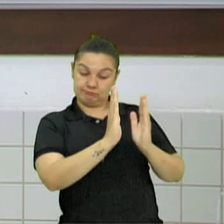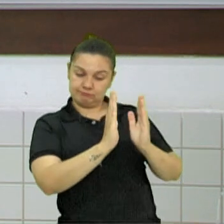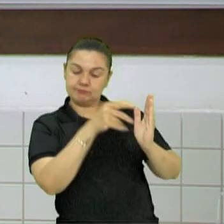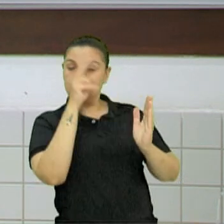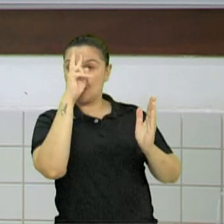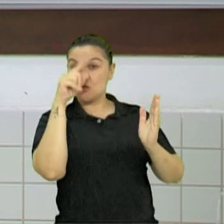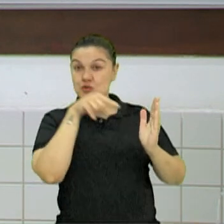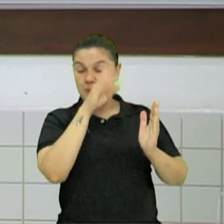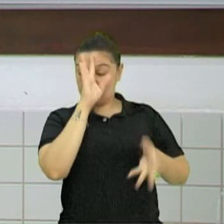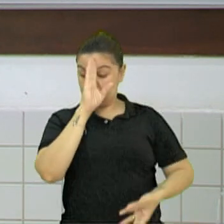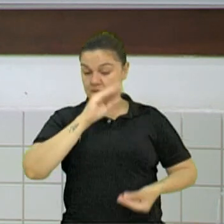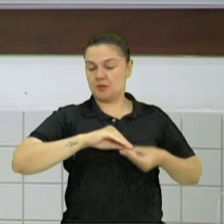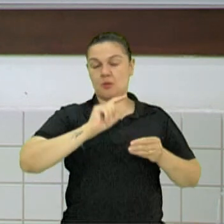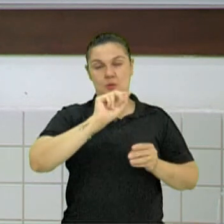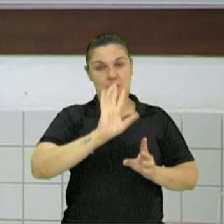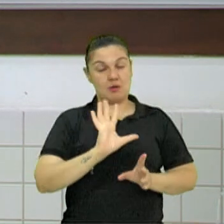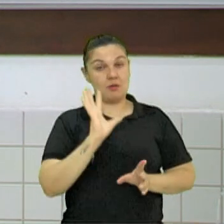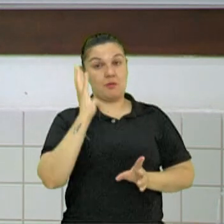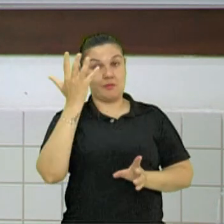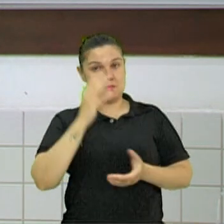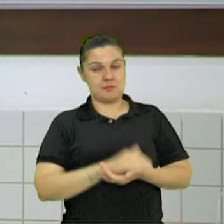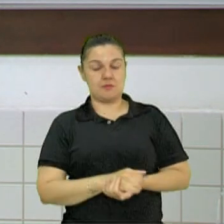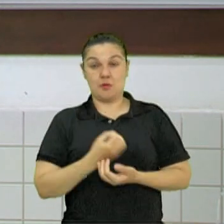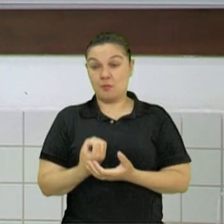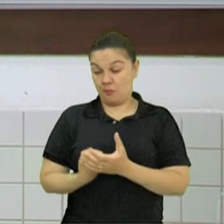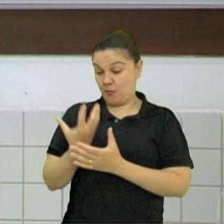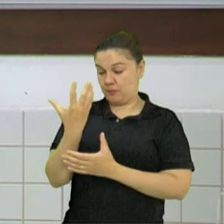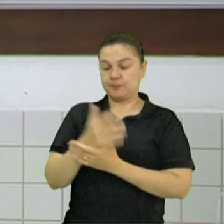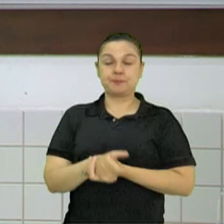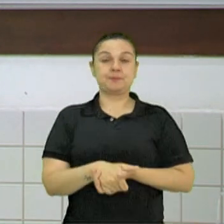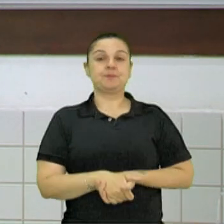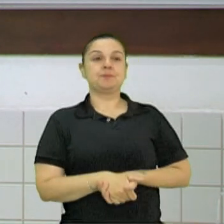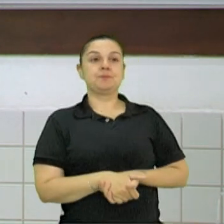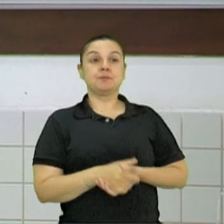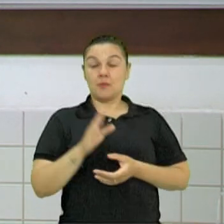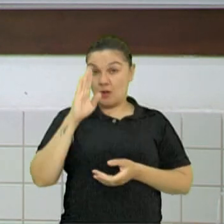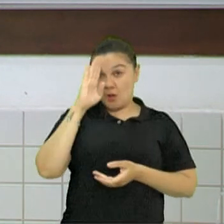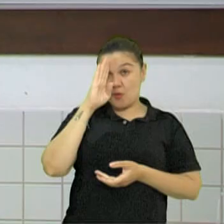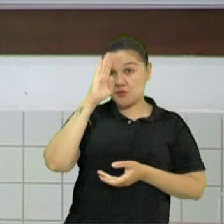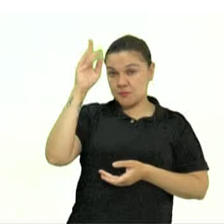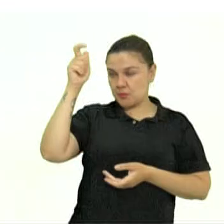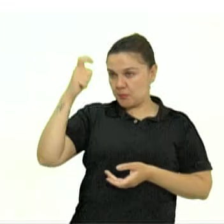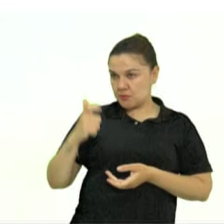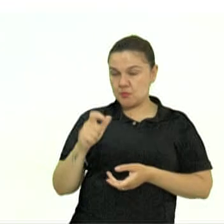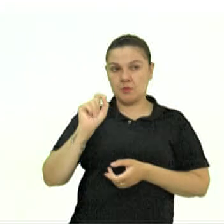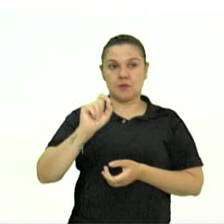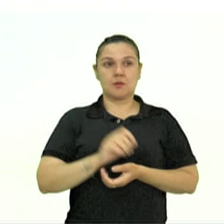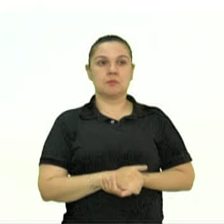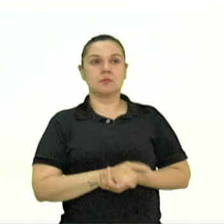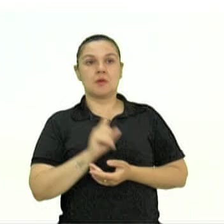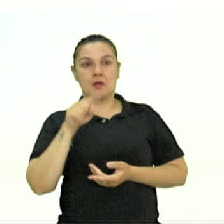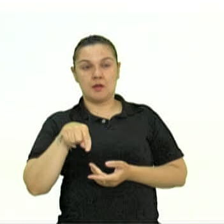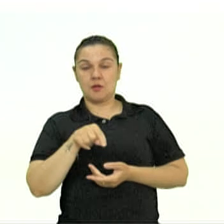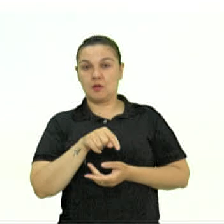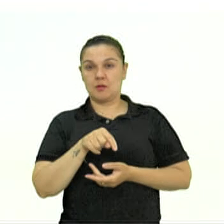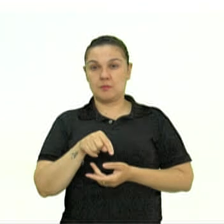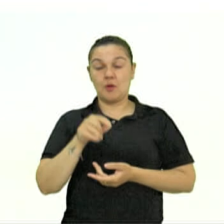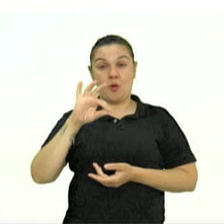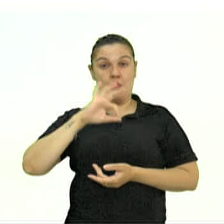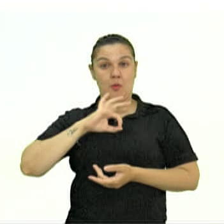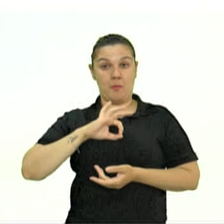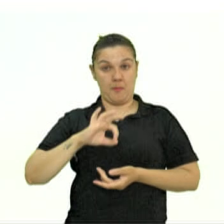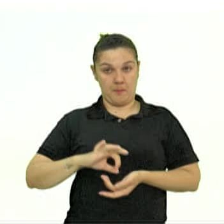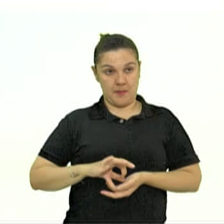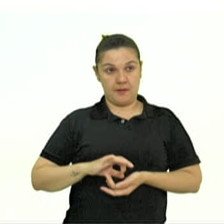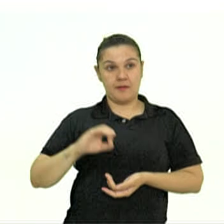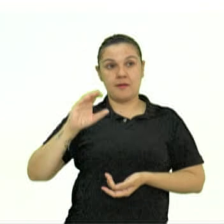para a gente entender aquilo que está ali no poema. As principais personagens são o Padre